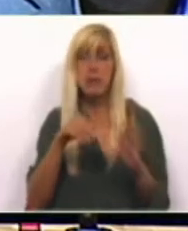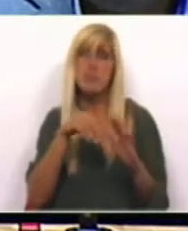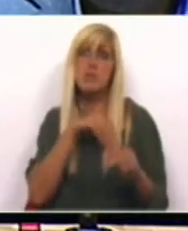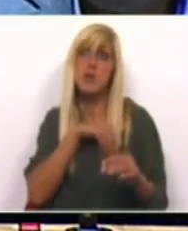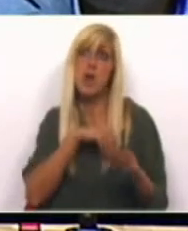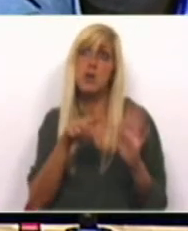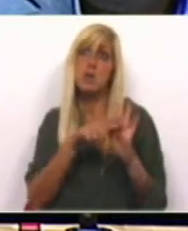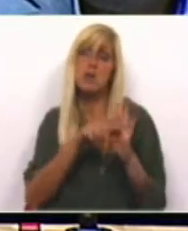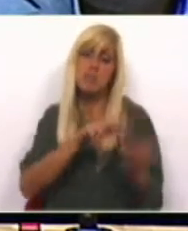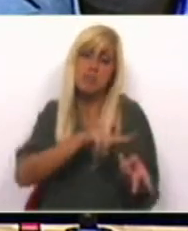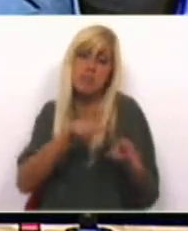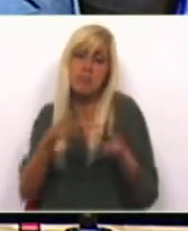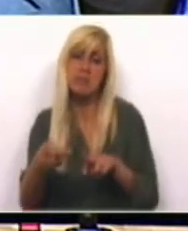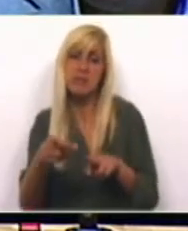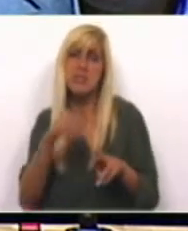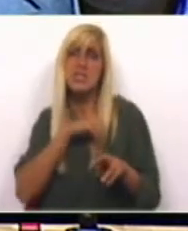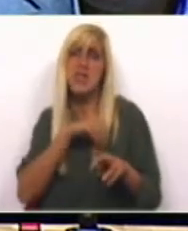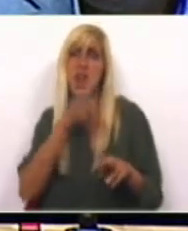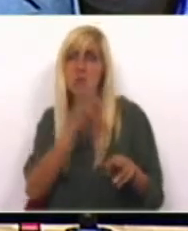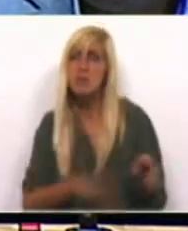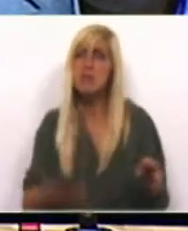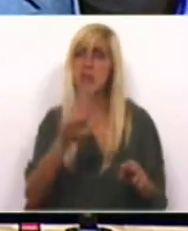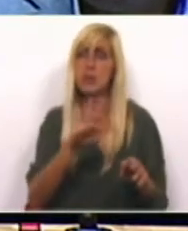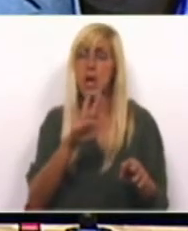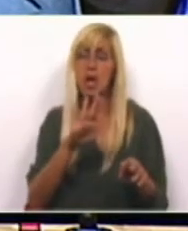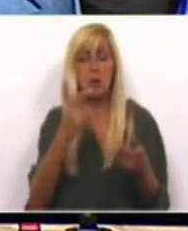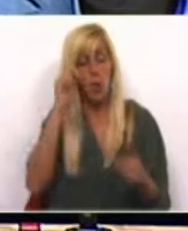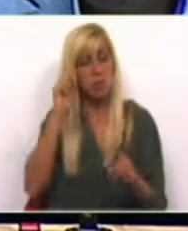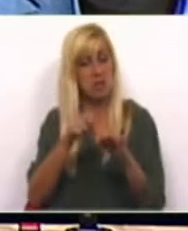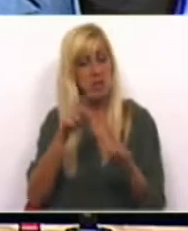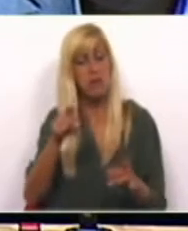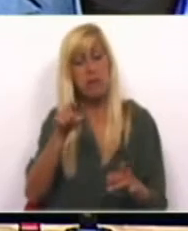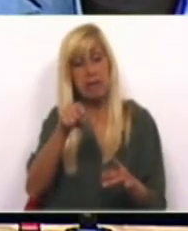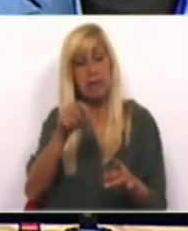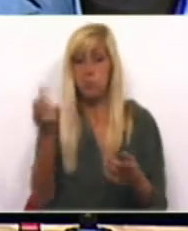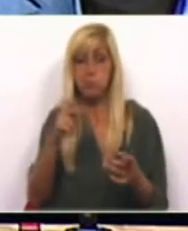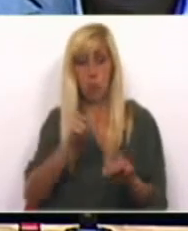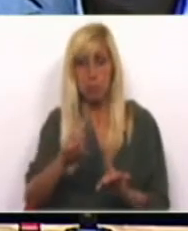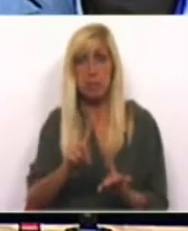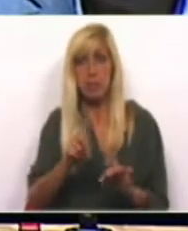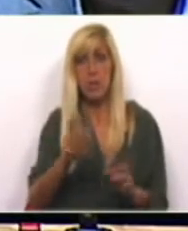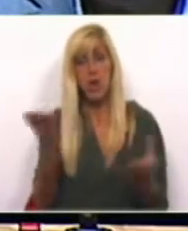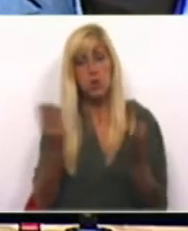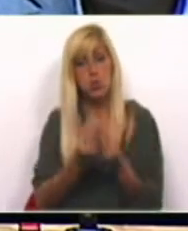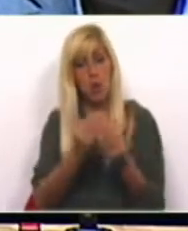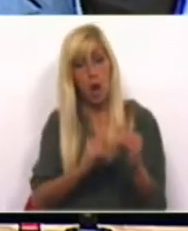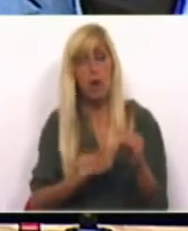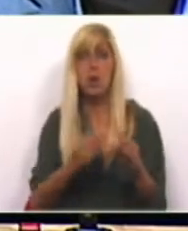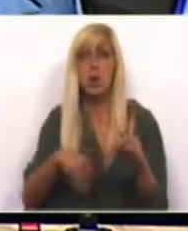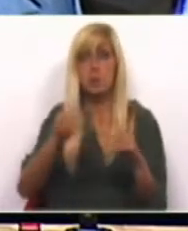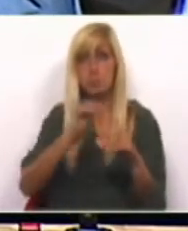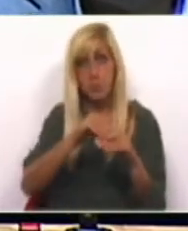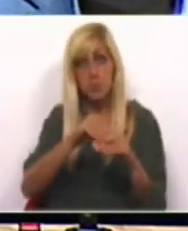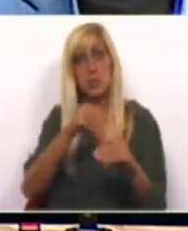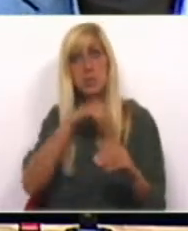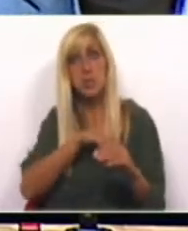mínimo se transforme numa espécie de salário nacional. E para que isso não aconteça, nós precisamos de juntar ao aumento do salário mínimo o relançamento